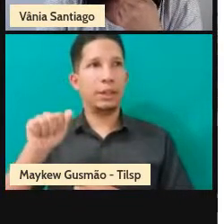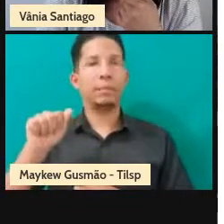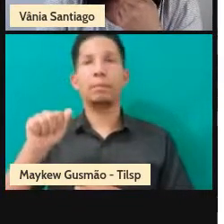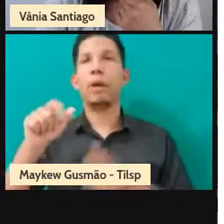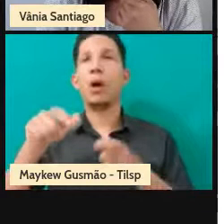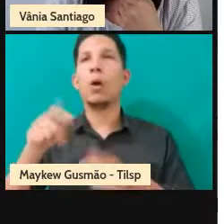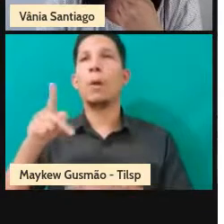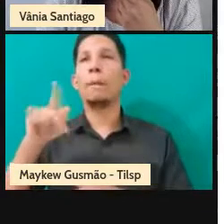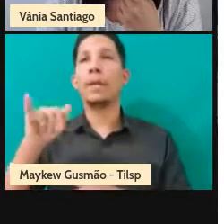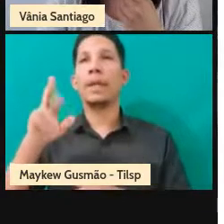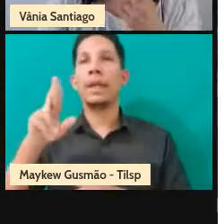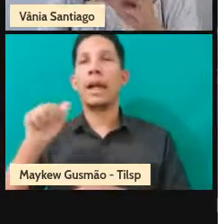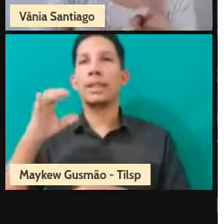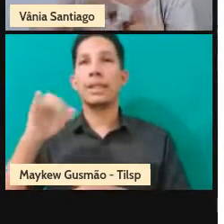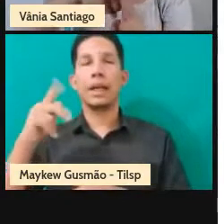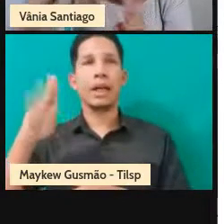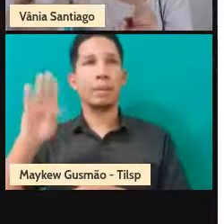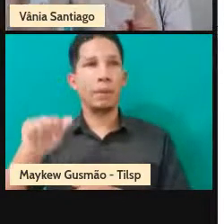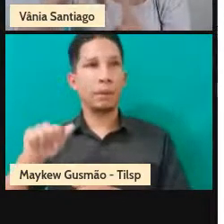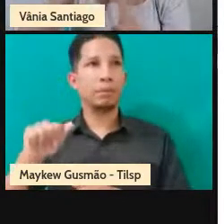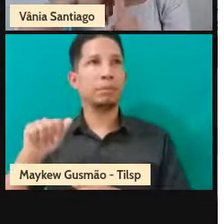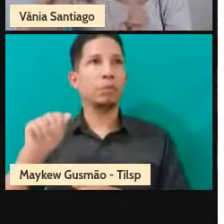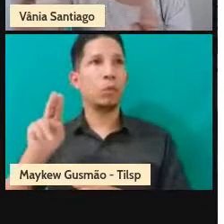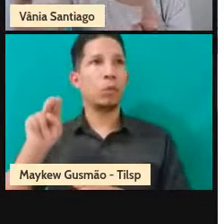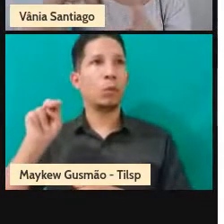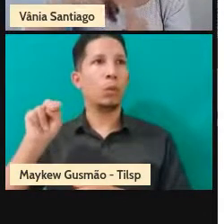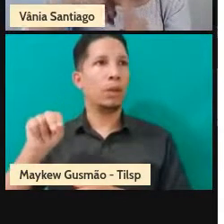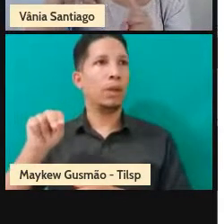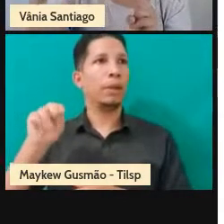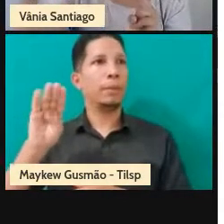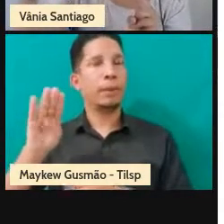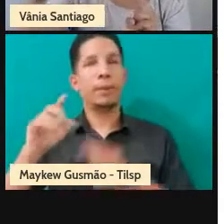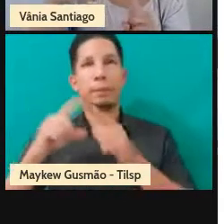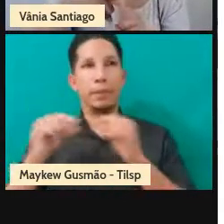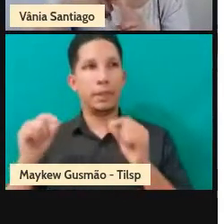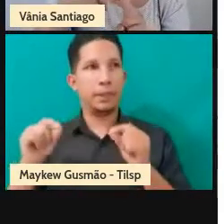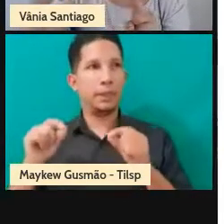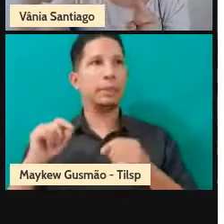Piracicaba, a UNB, em Brasília.